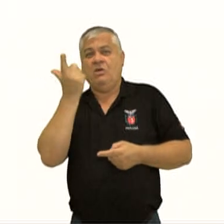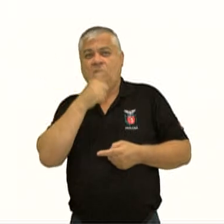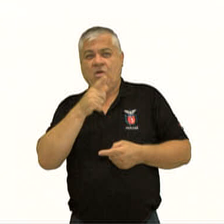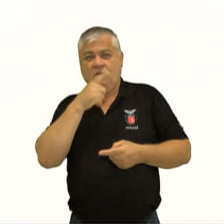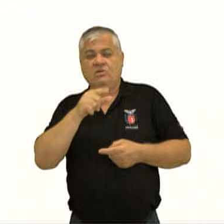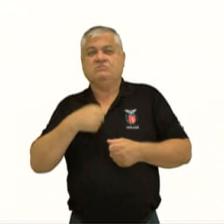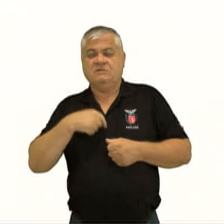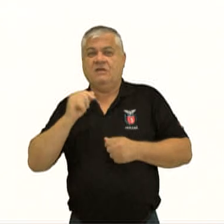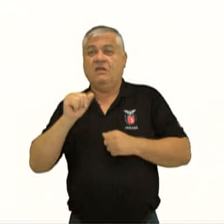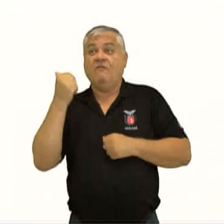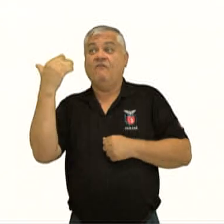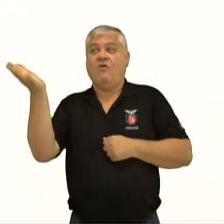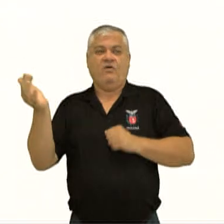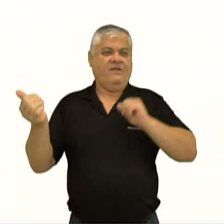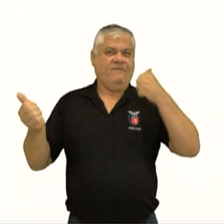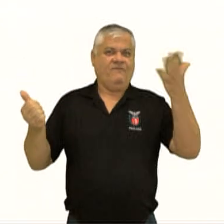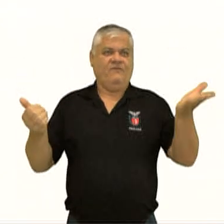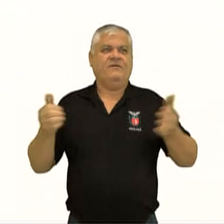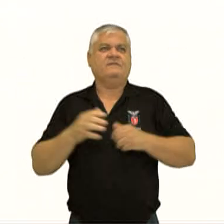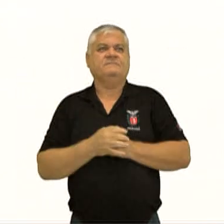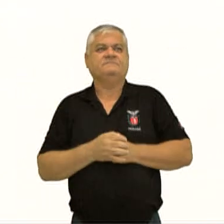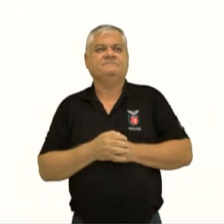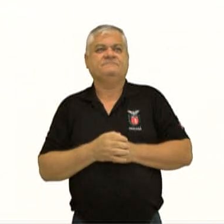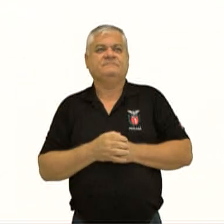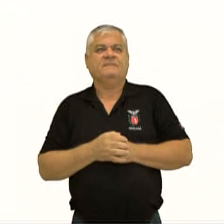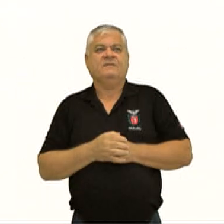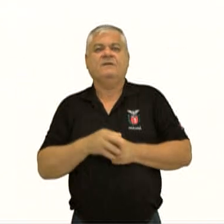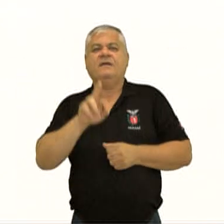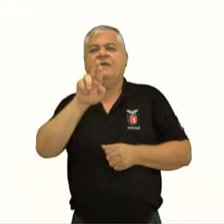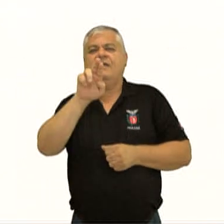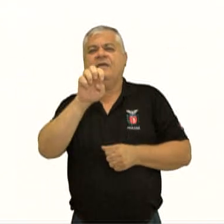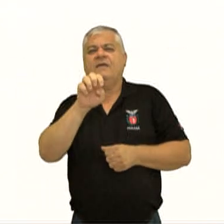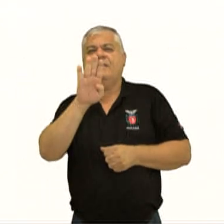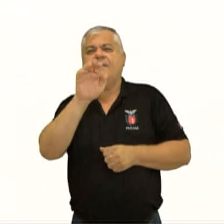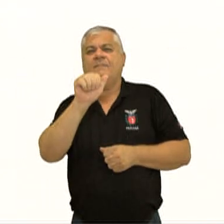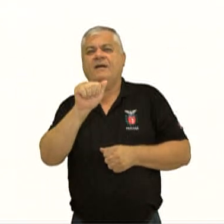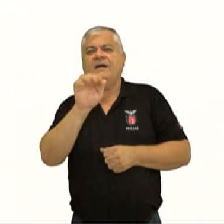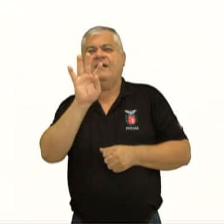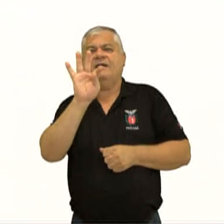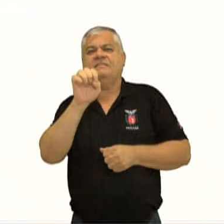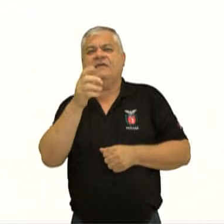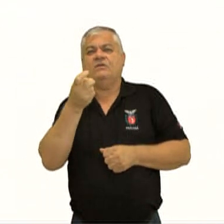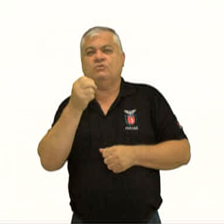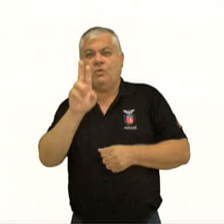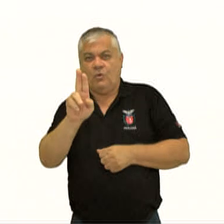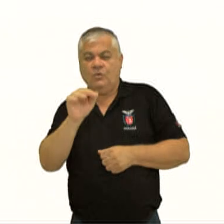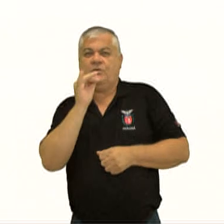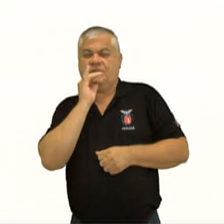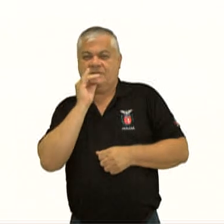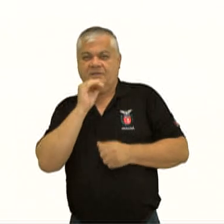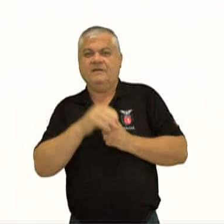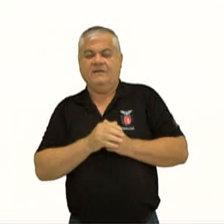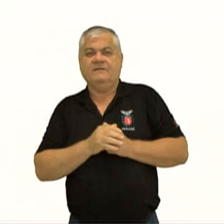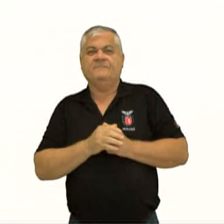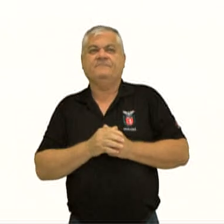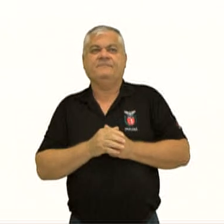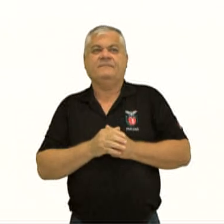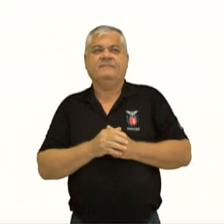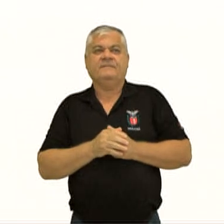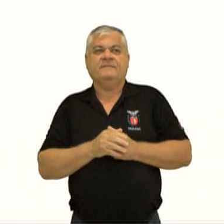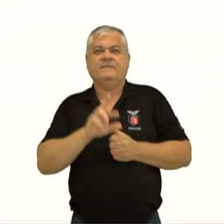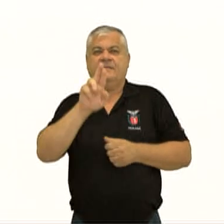eles ficam mais fora, né? O rebatedor, fora que a professora diz, fora daquela área ali do diamante, tá?